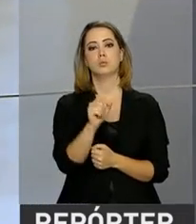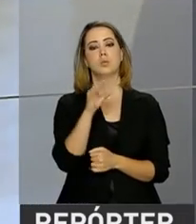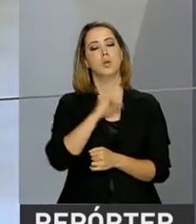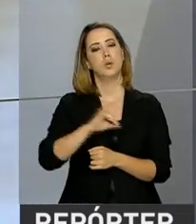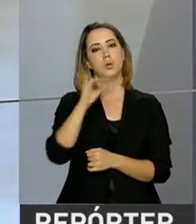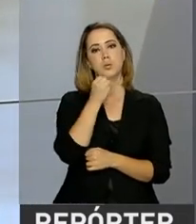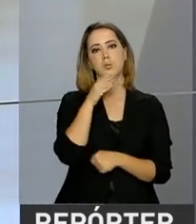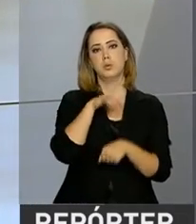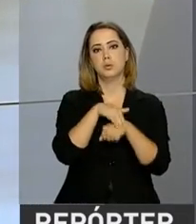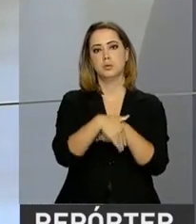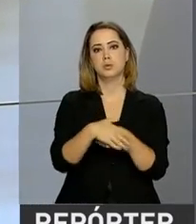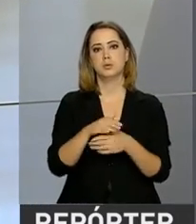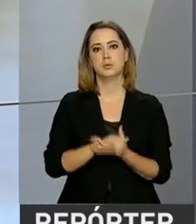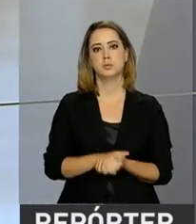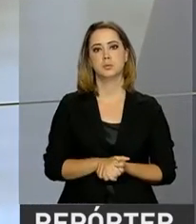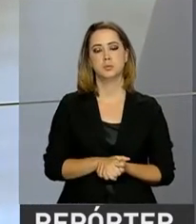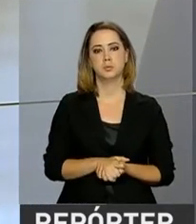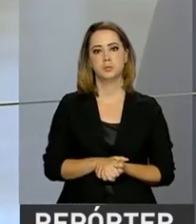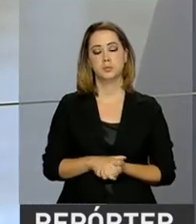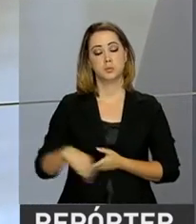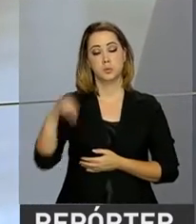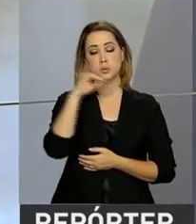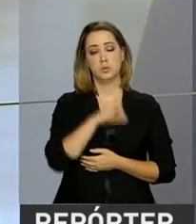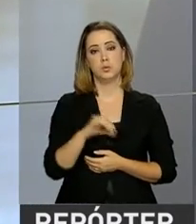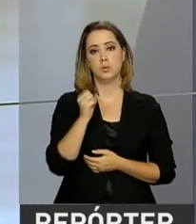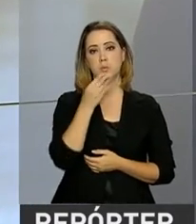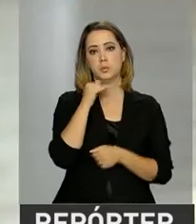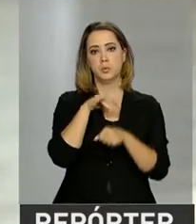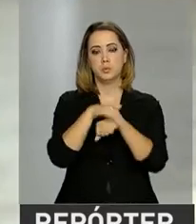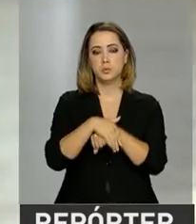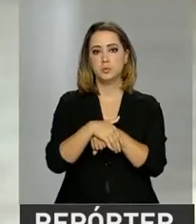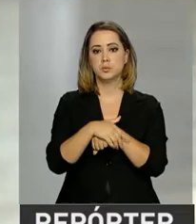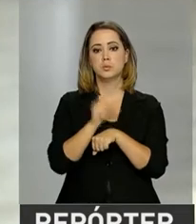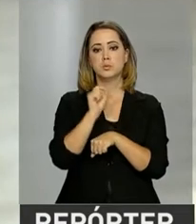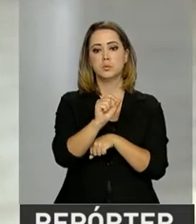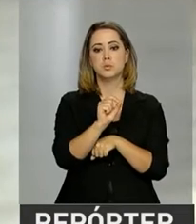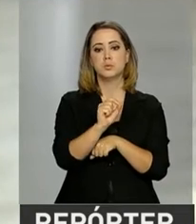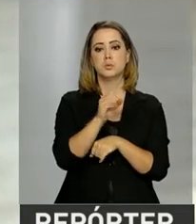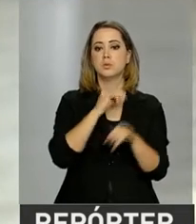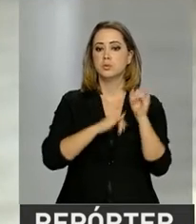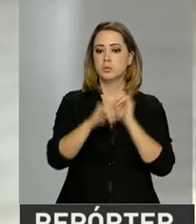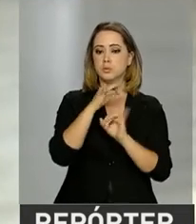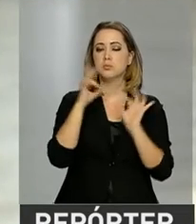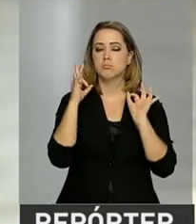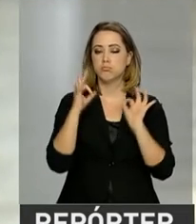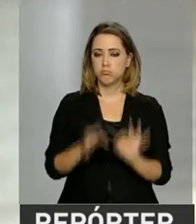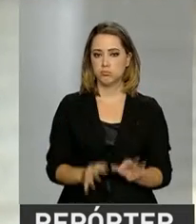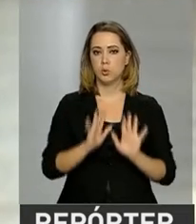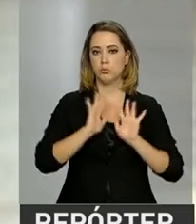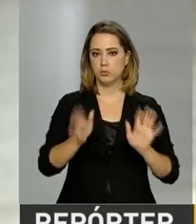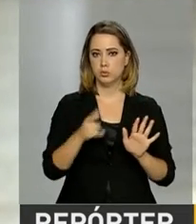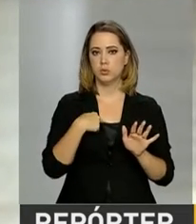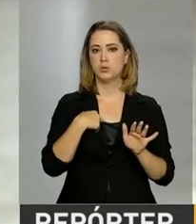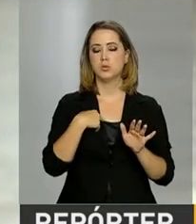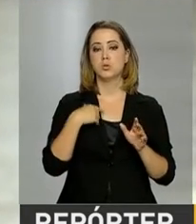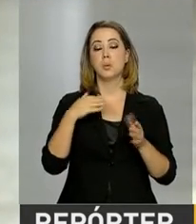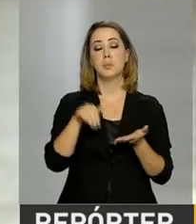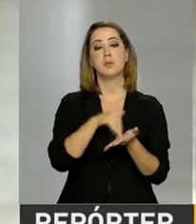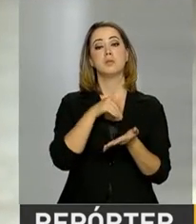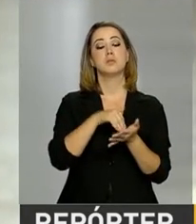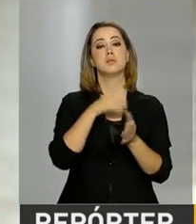olá paulo boa noite o ala roberto boa noite olha o roberto a informação foi confirmada pela secretaria de comunicação social